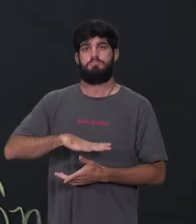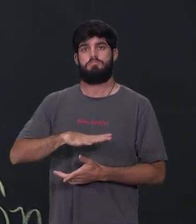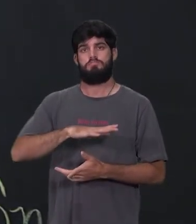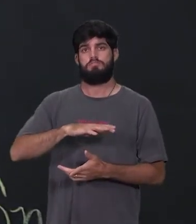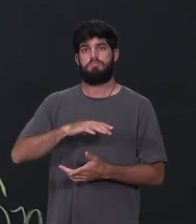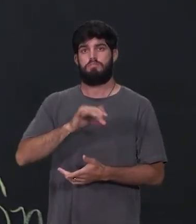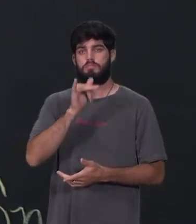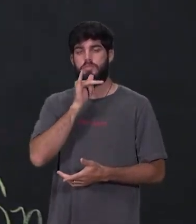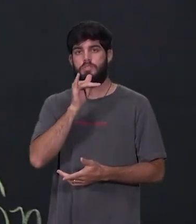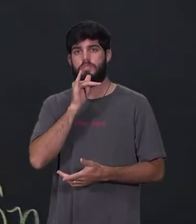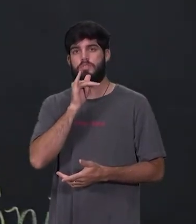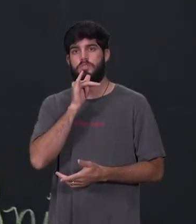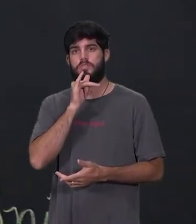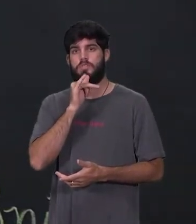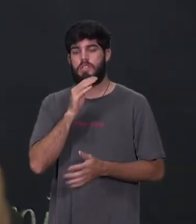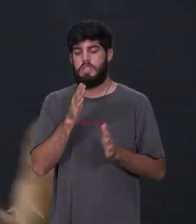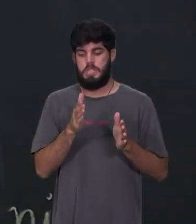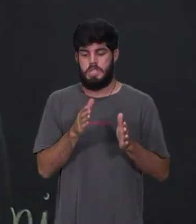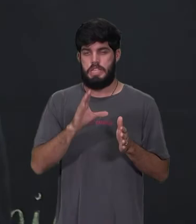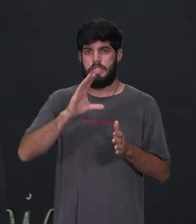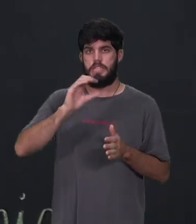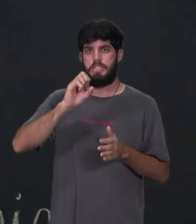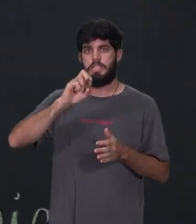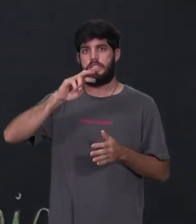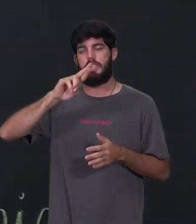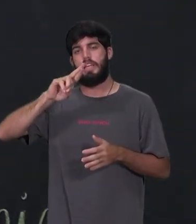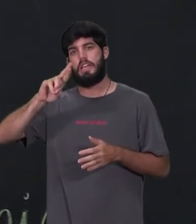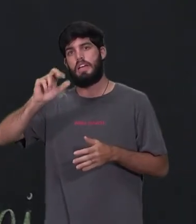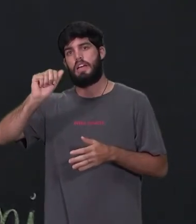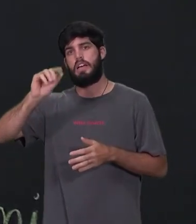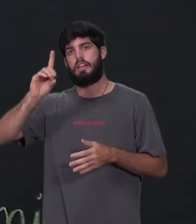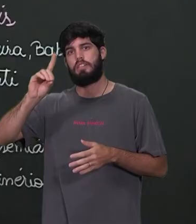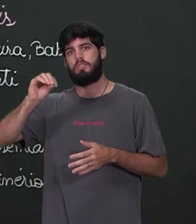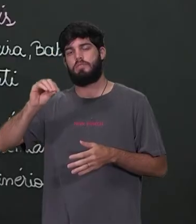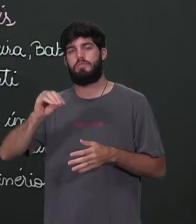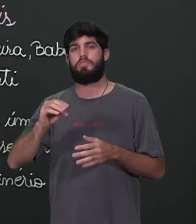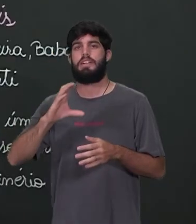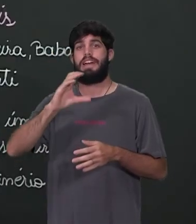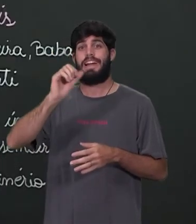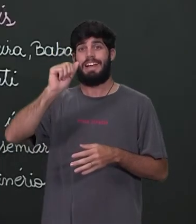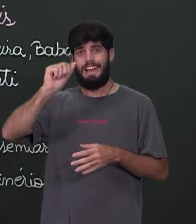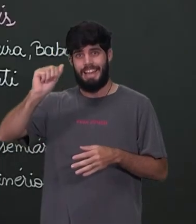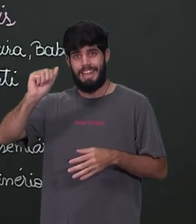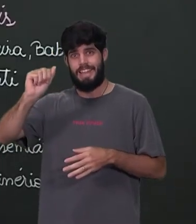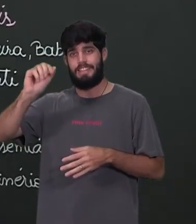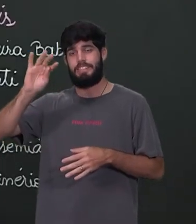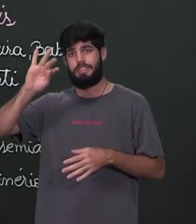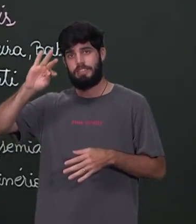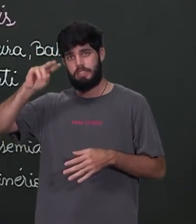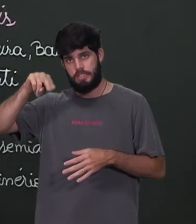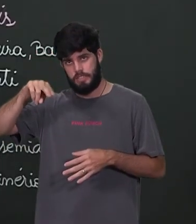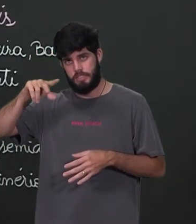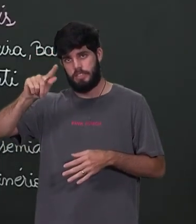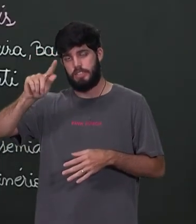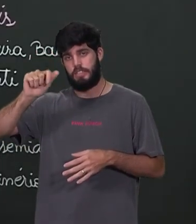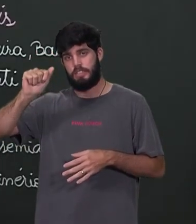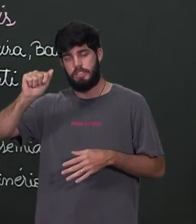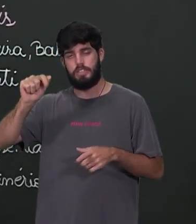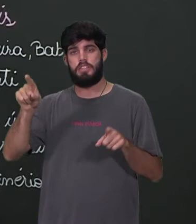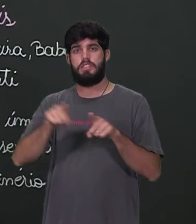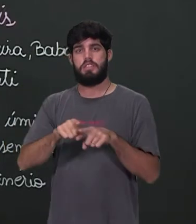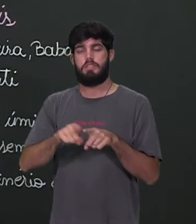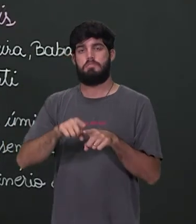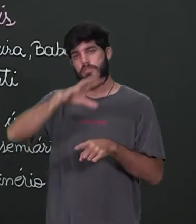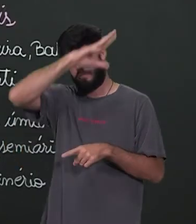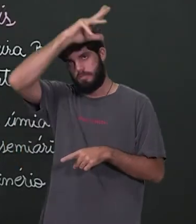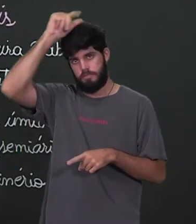Ela está entre Cerrado, Caatinga e Floresta Amazônica. Então ela tem animais que estão presentes nesses